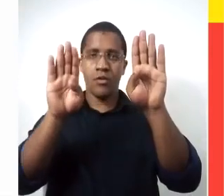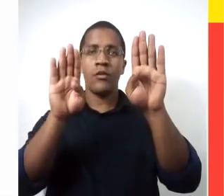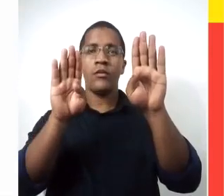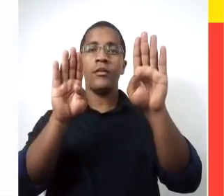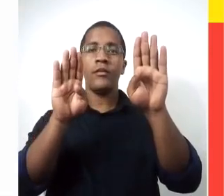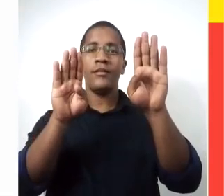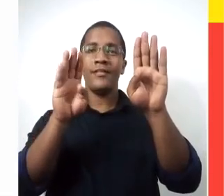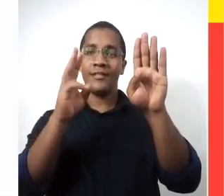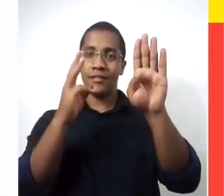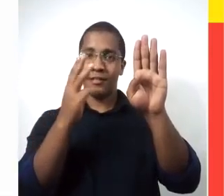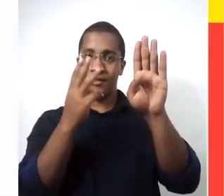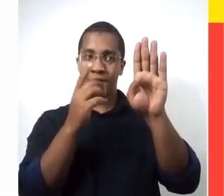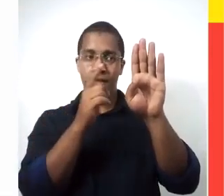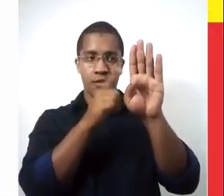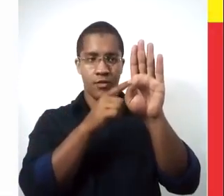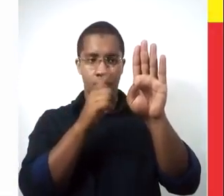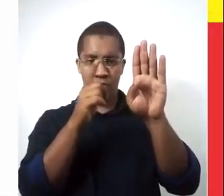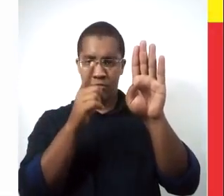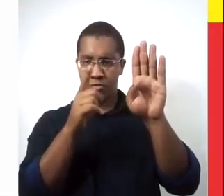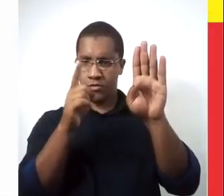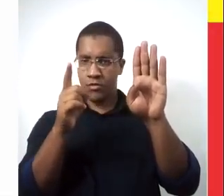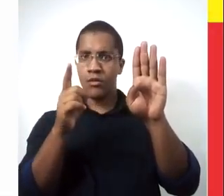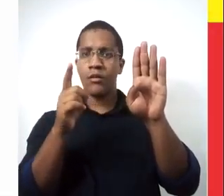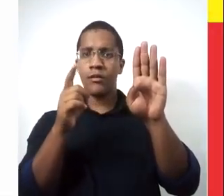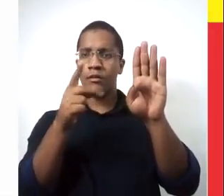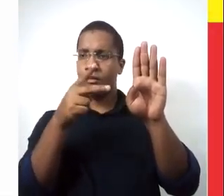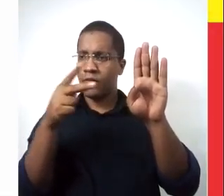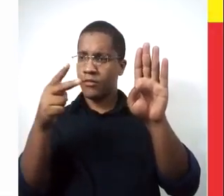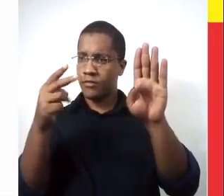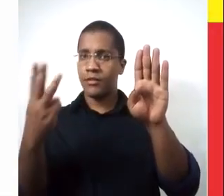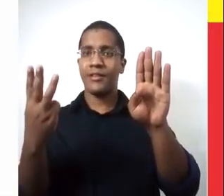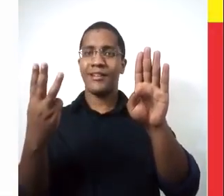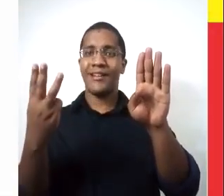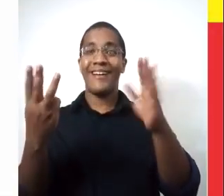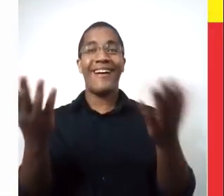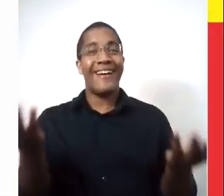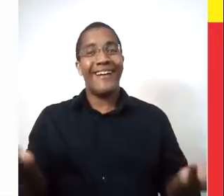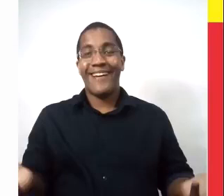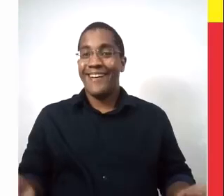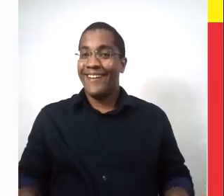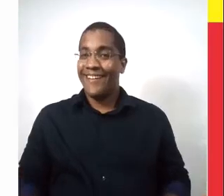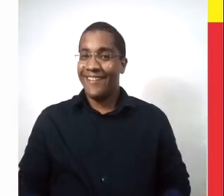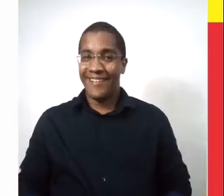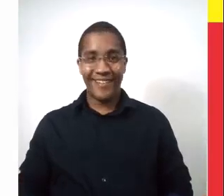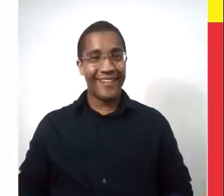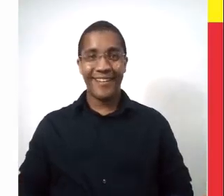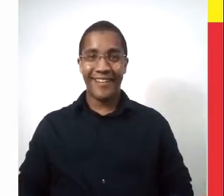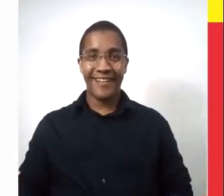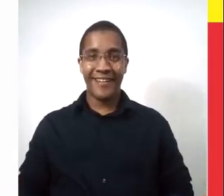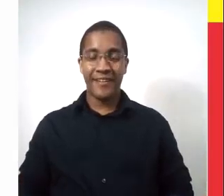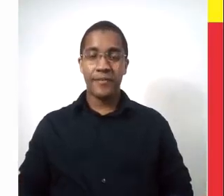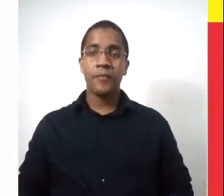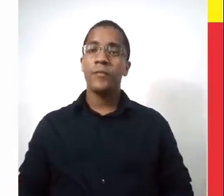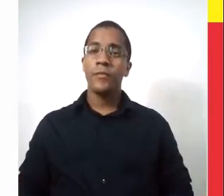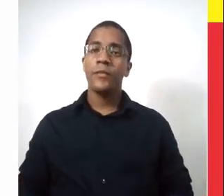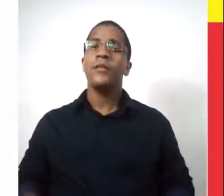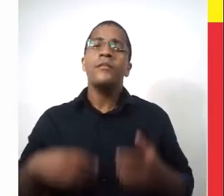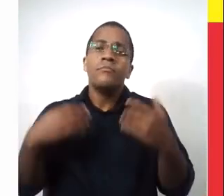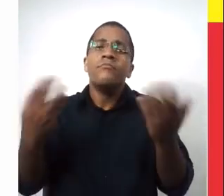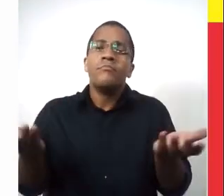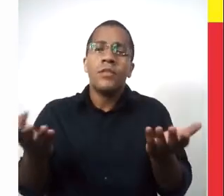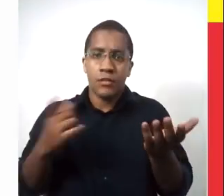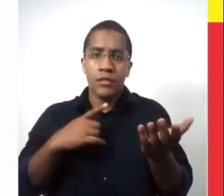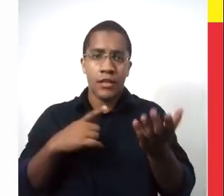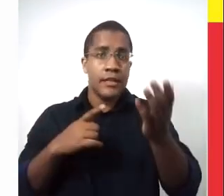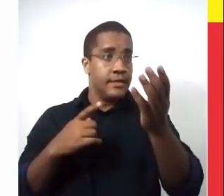apagadores eu tenho? Show de bola, isso aí. Nós temos 3 apagadores. Certo?